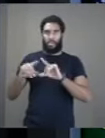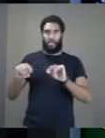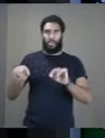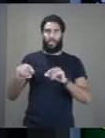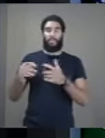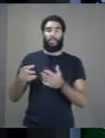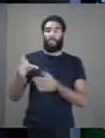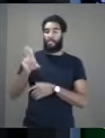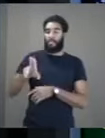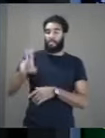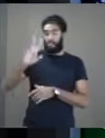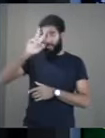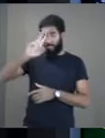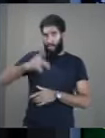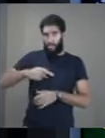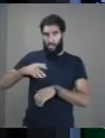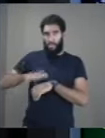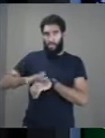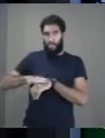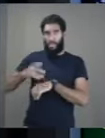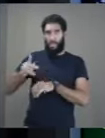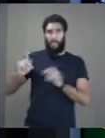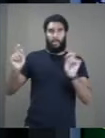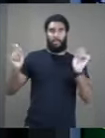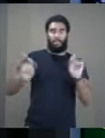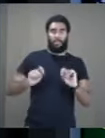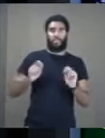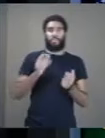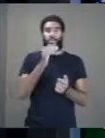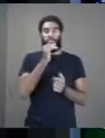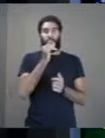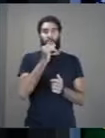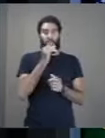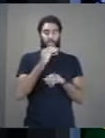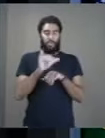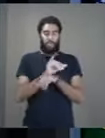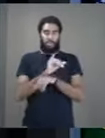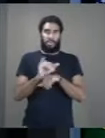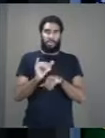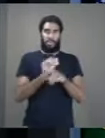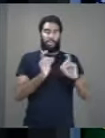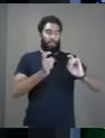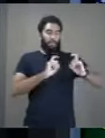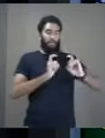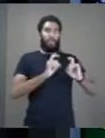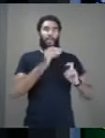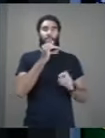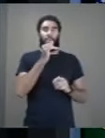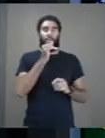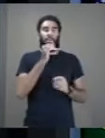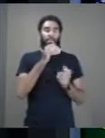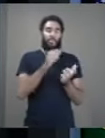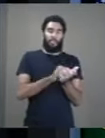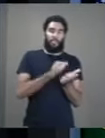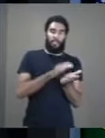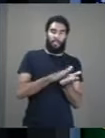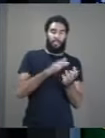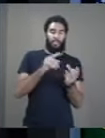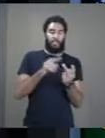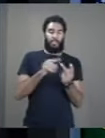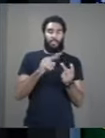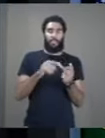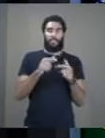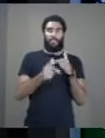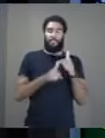seu consumo próprio, está sujeito a medidas administrativas, como advertência, prestação de